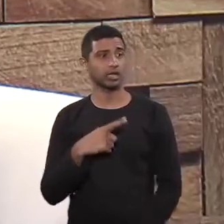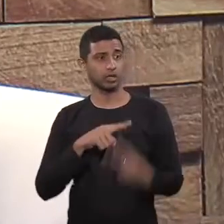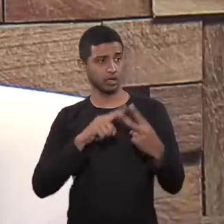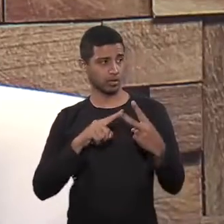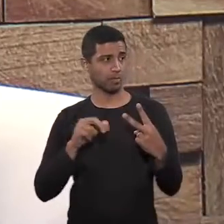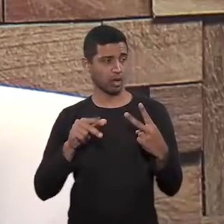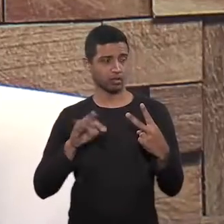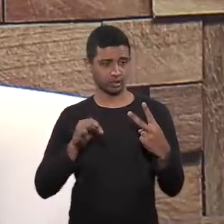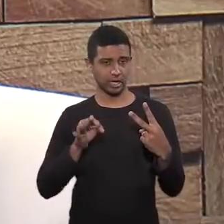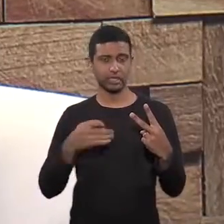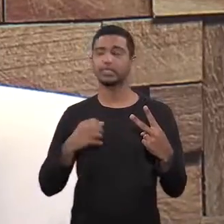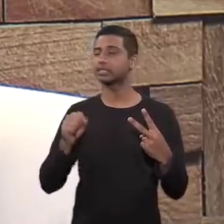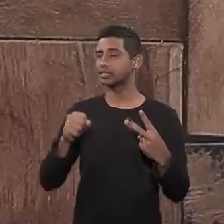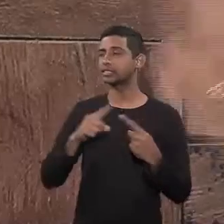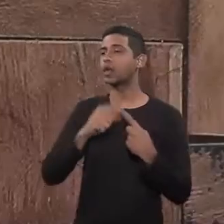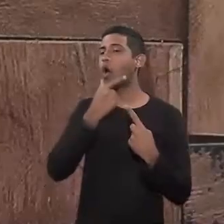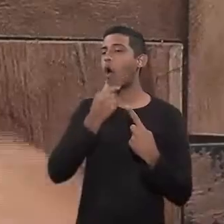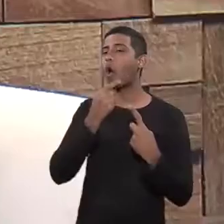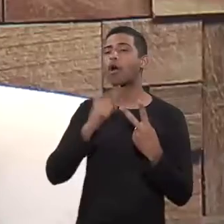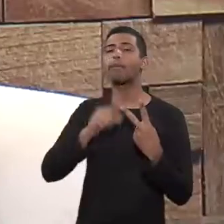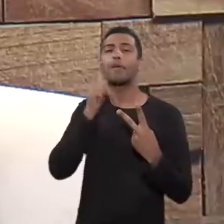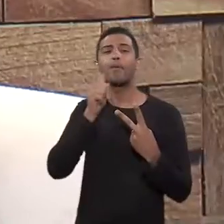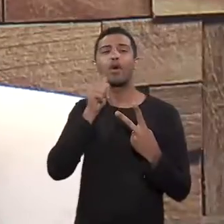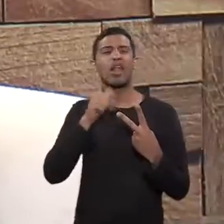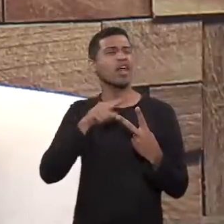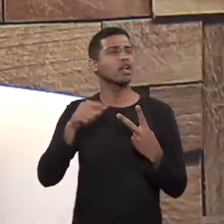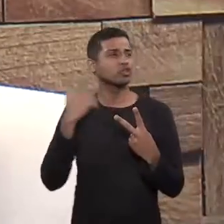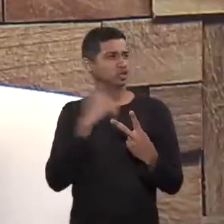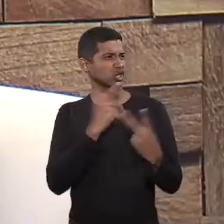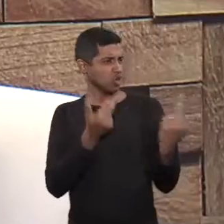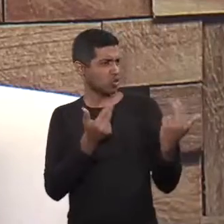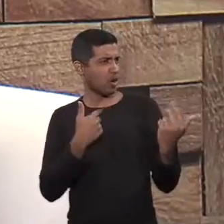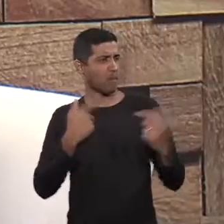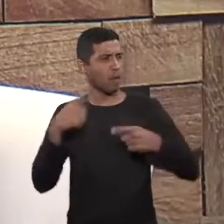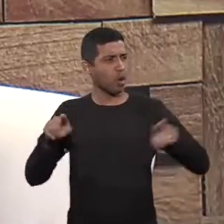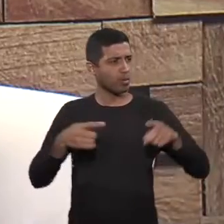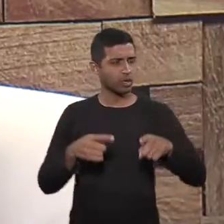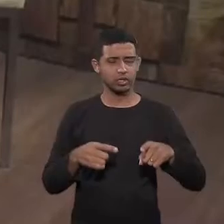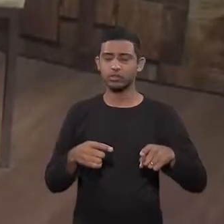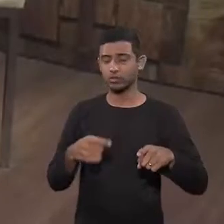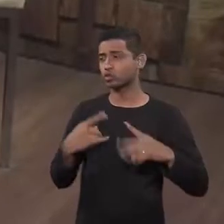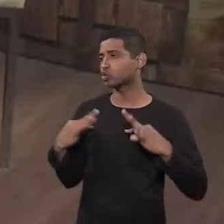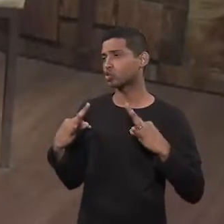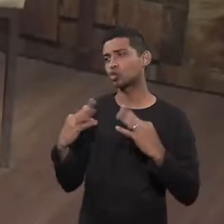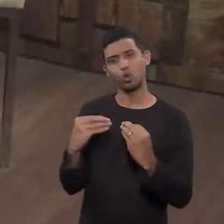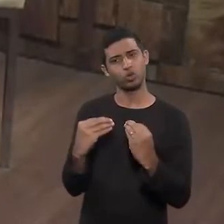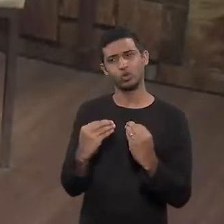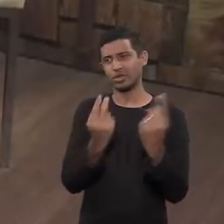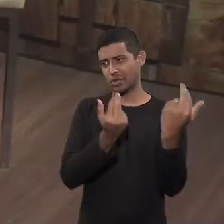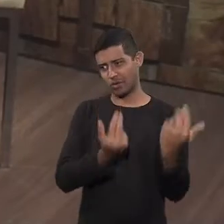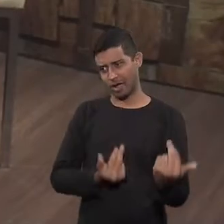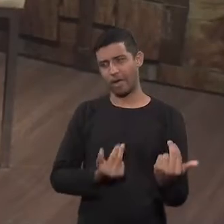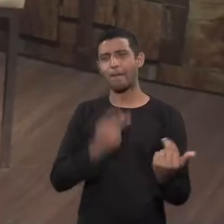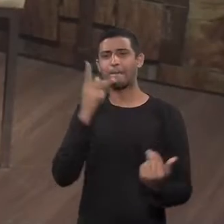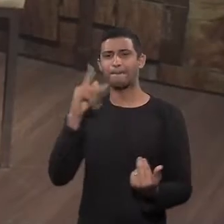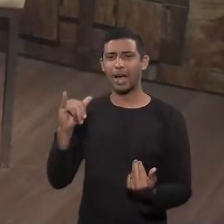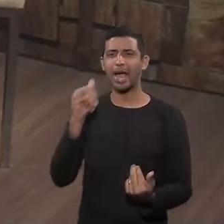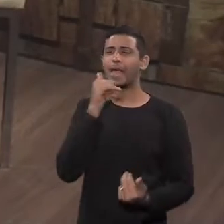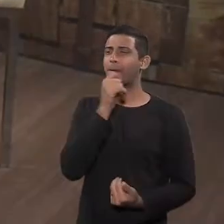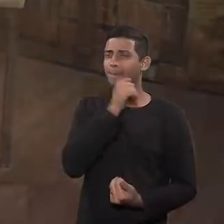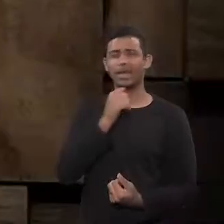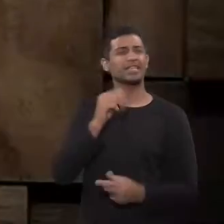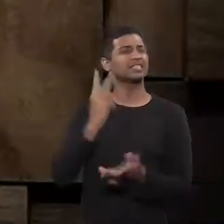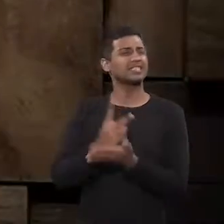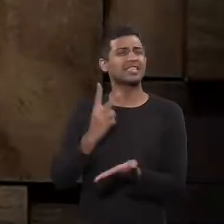2 irmãos? Tenho, um irmão e uma irmã. Alguém aí virou músico como você ou não? Todos nós tivemos a mesma oportunidade. Meus pais deram a